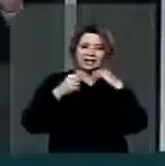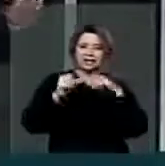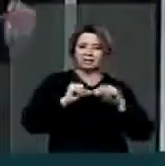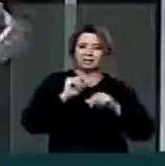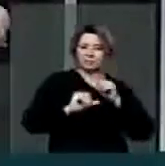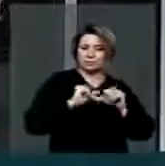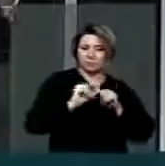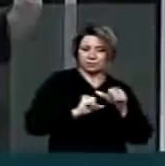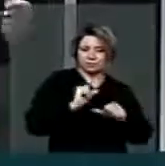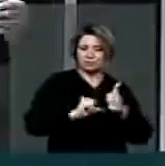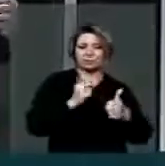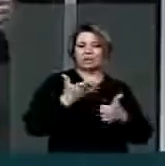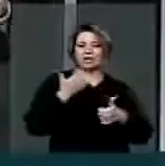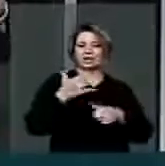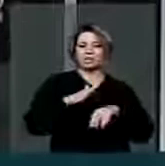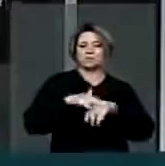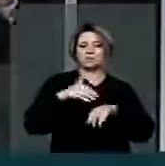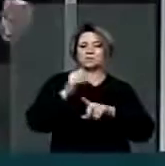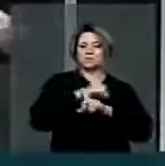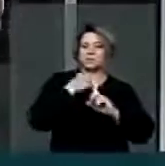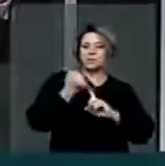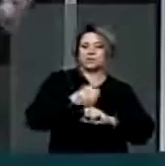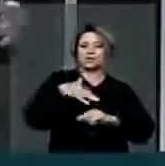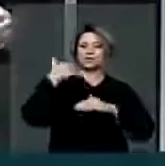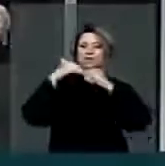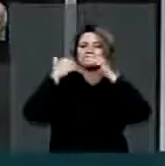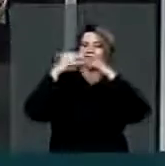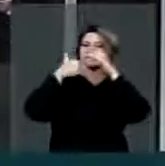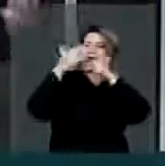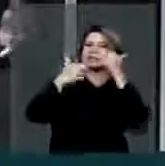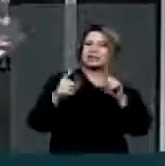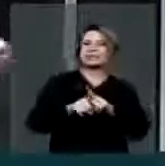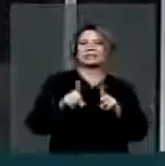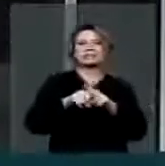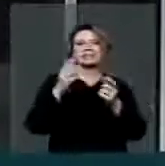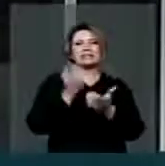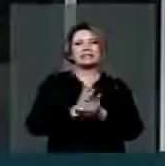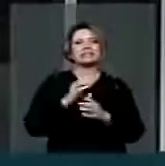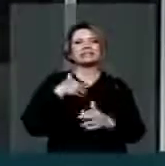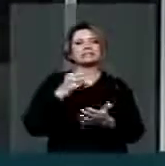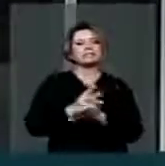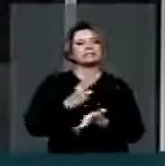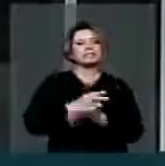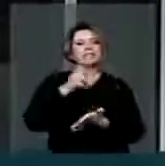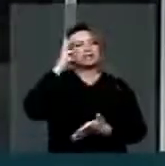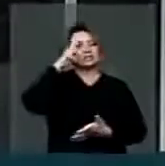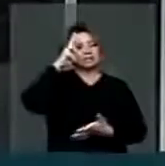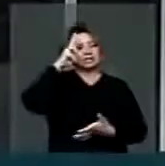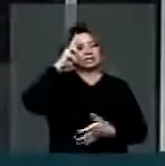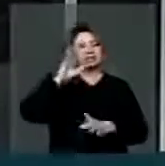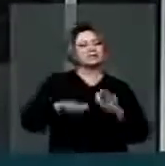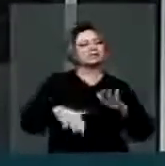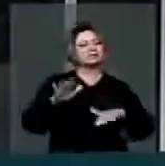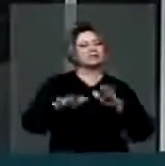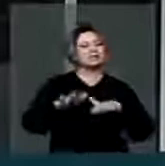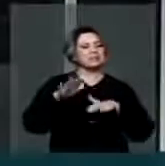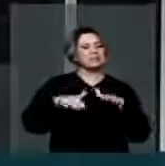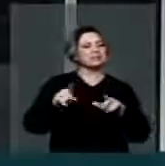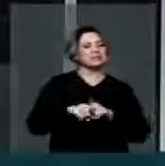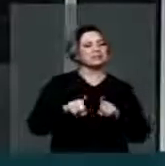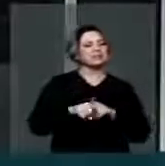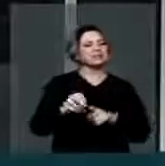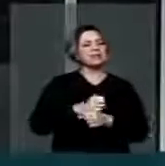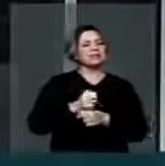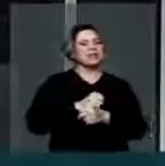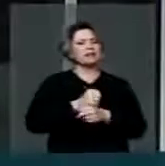uma sociedade avançar e romper com as estruturas conservadoras de oligarquias que muitas vezes, há